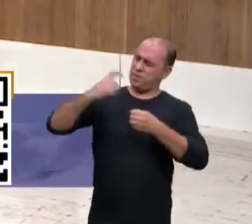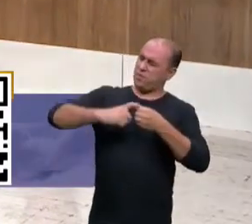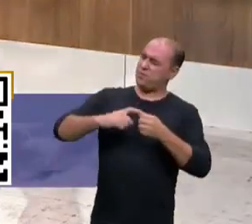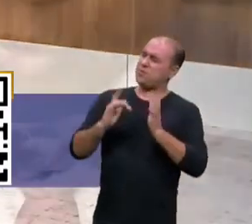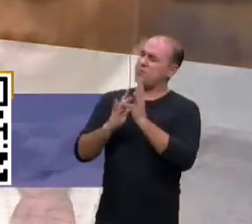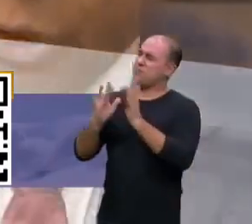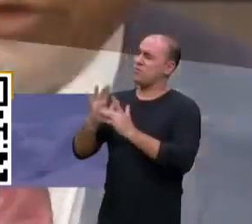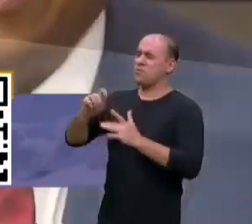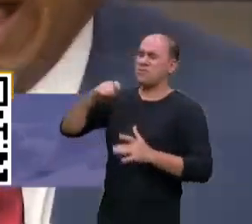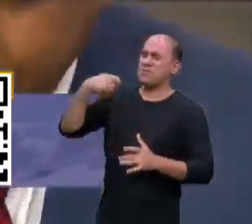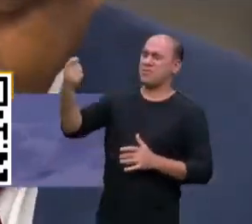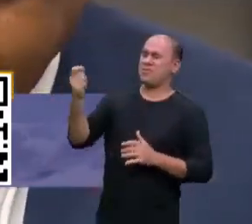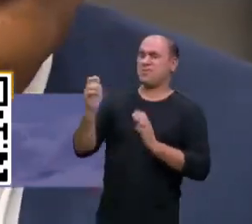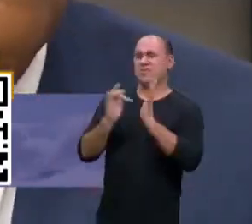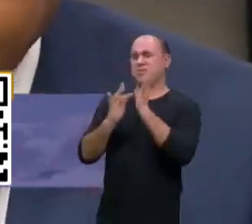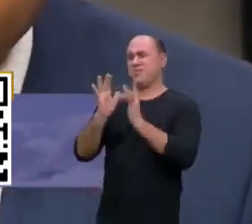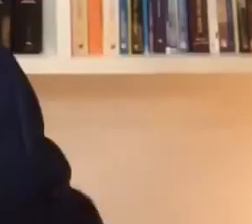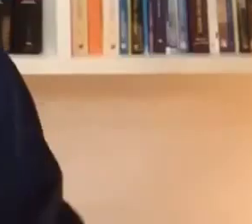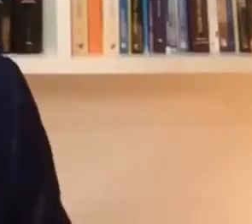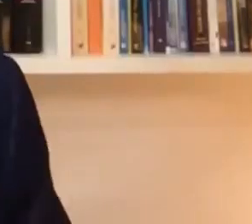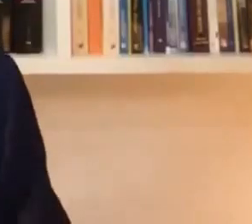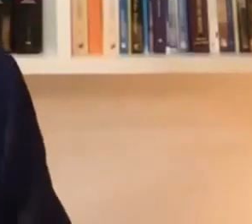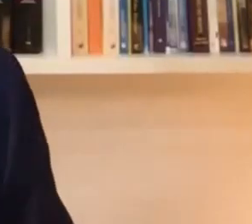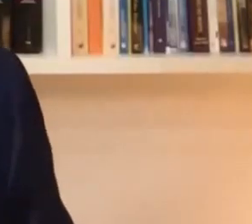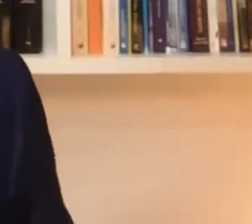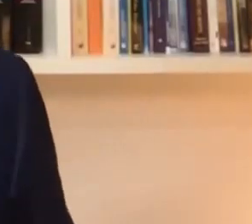em nome de Jesus amém